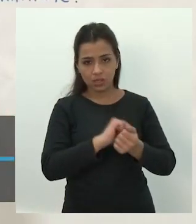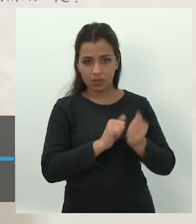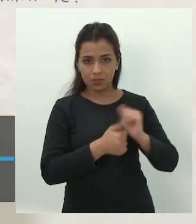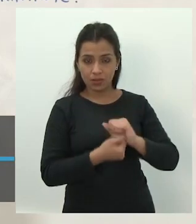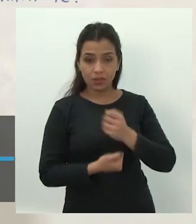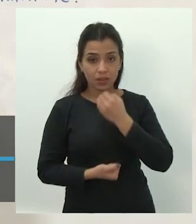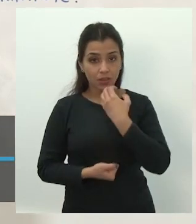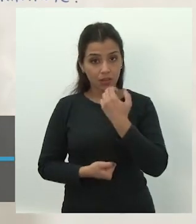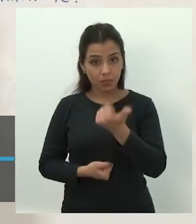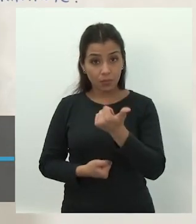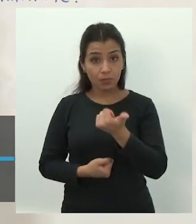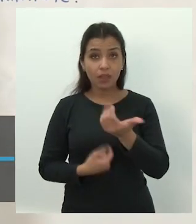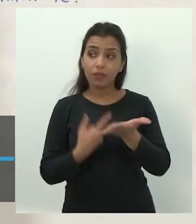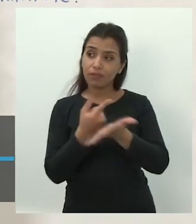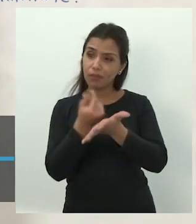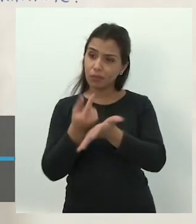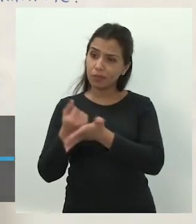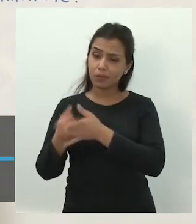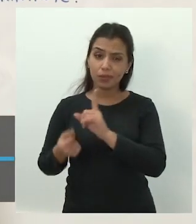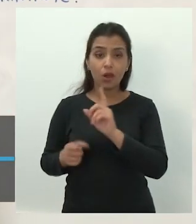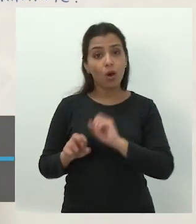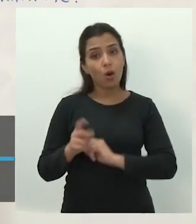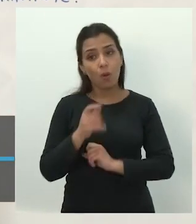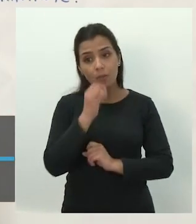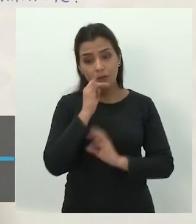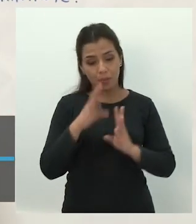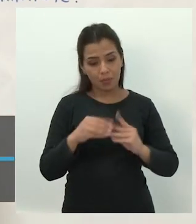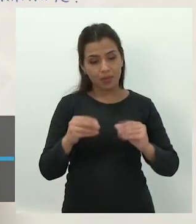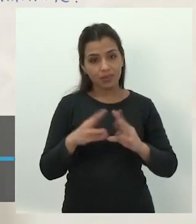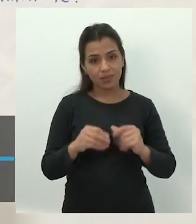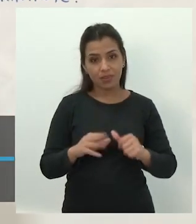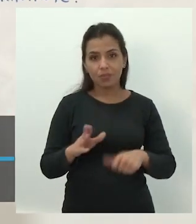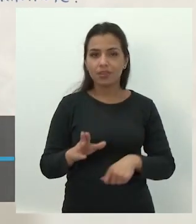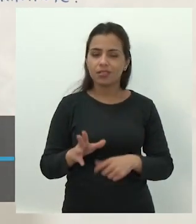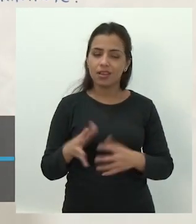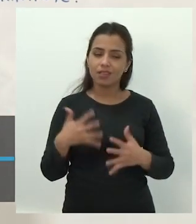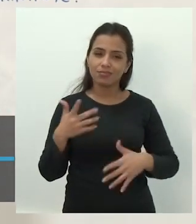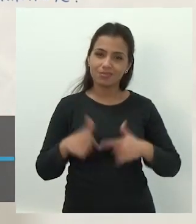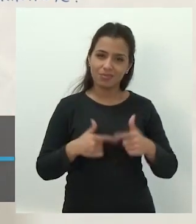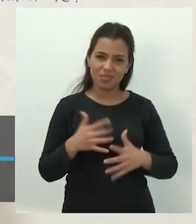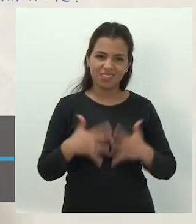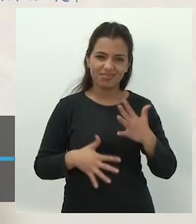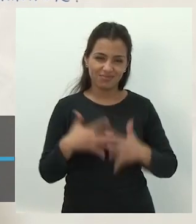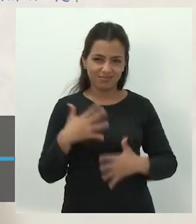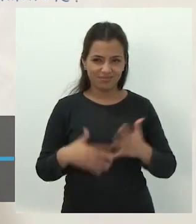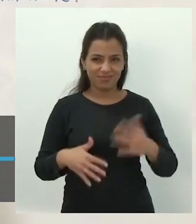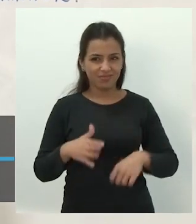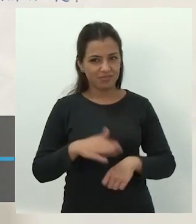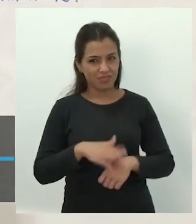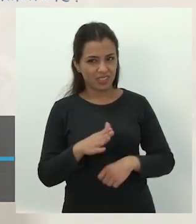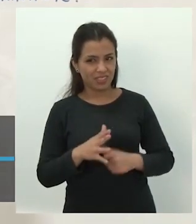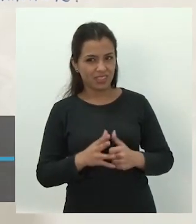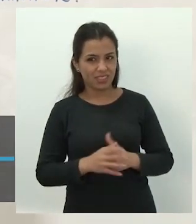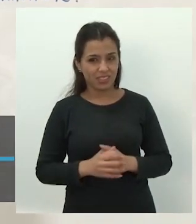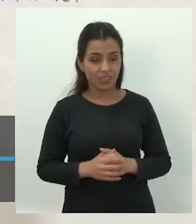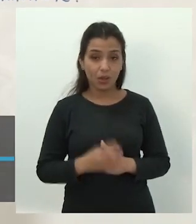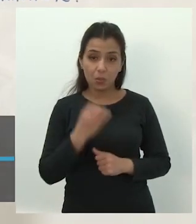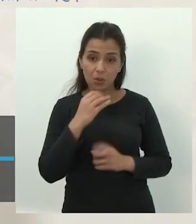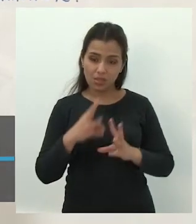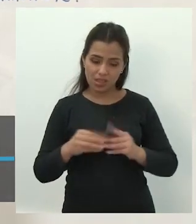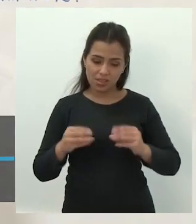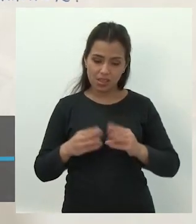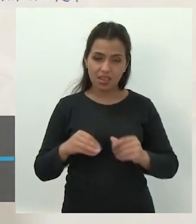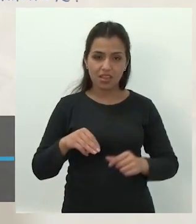Lembre-se, gente, nada de comprar, ou podem fazer de massinha de modelar, mas aí vai dar um trabalho bem maior, né? Conforme você vai fazendo a massinha tem uma vantagem, que você vai